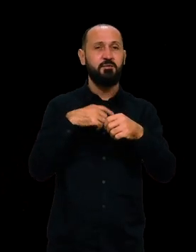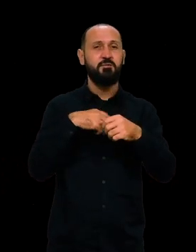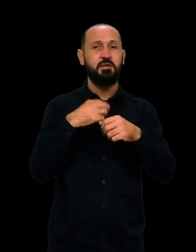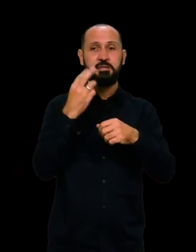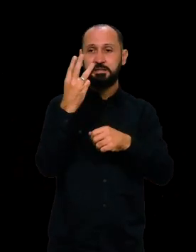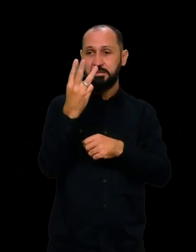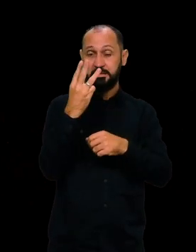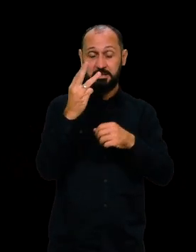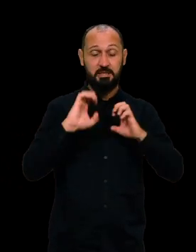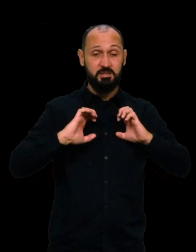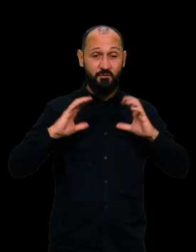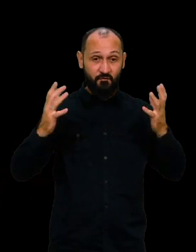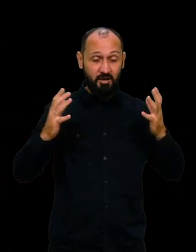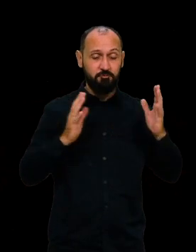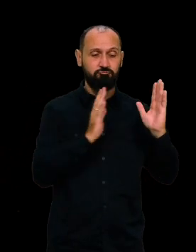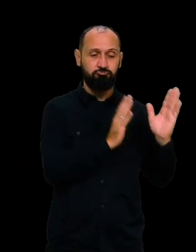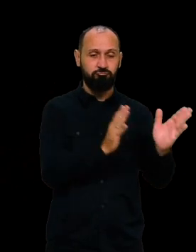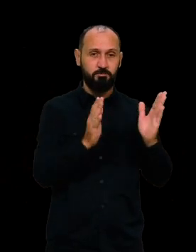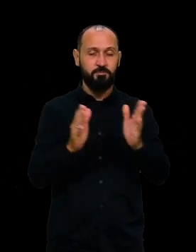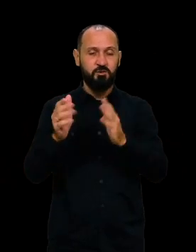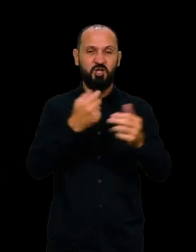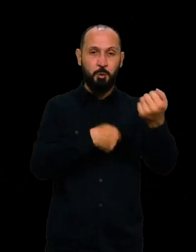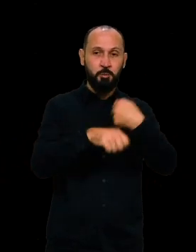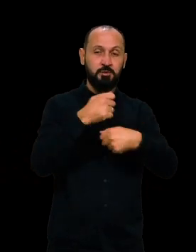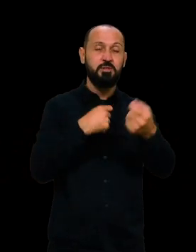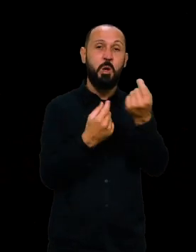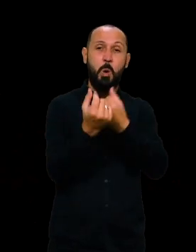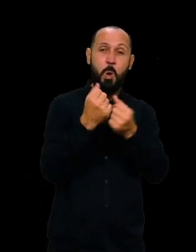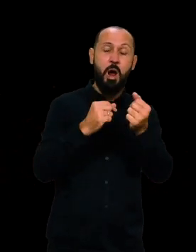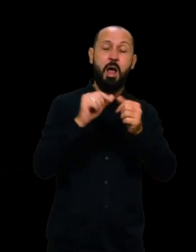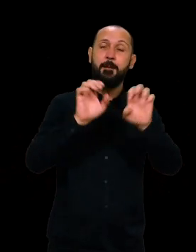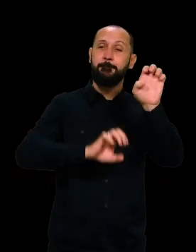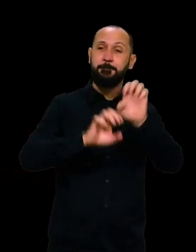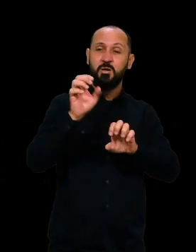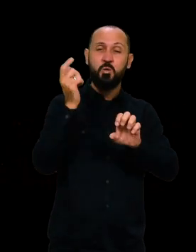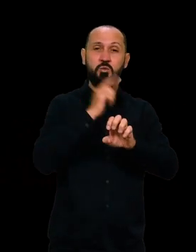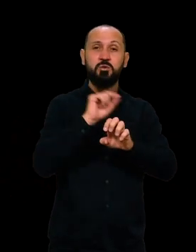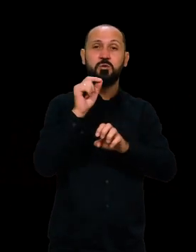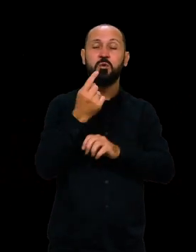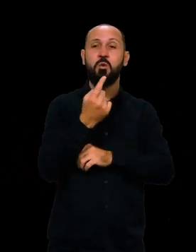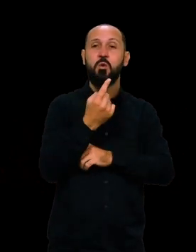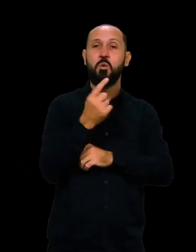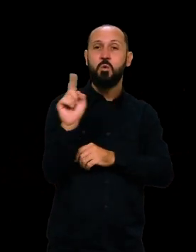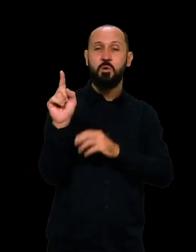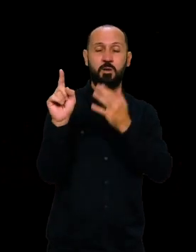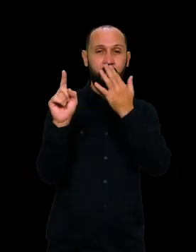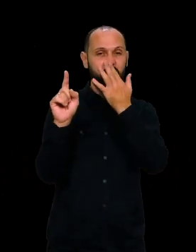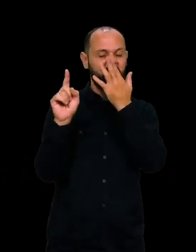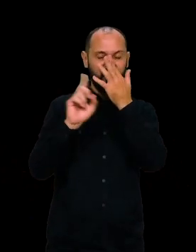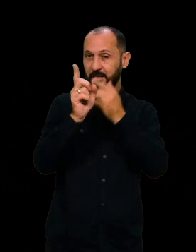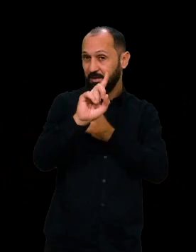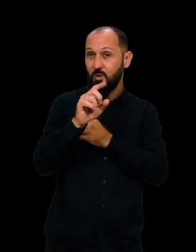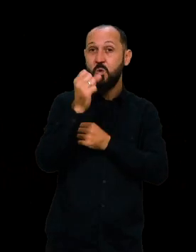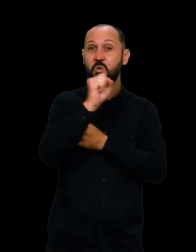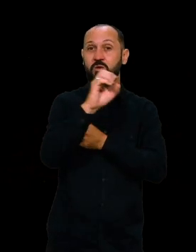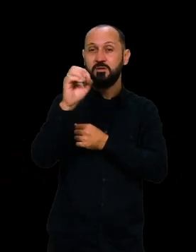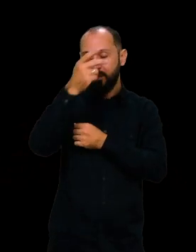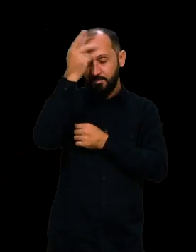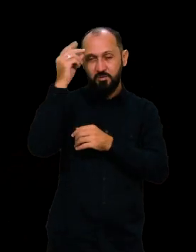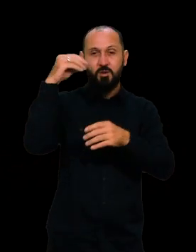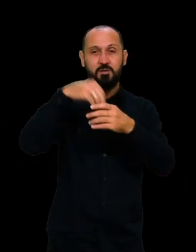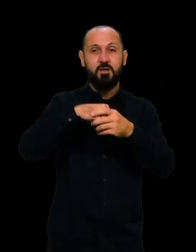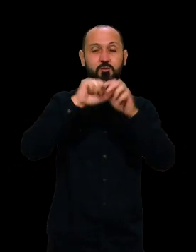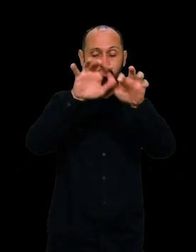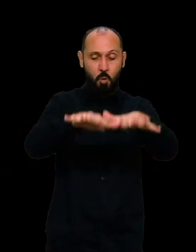na administração ainda, 3 grandes eventos de administração e negócio que foram referência na época. A gente conseguiu colocar, como aluno, tá? Sim.